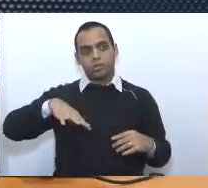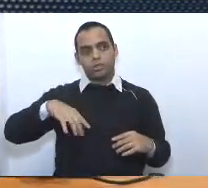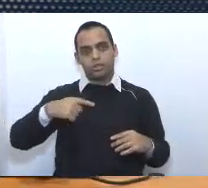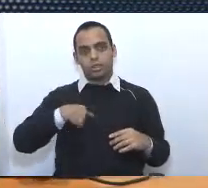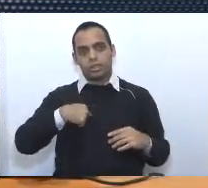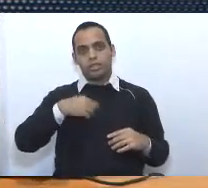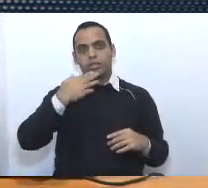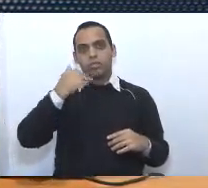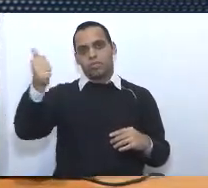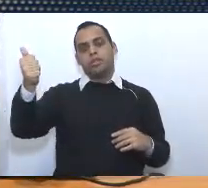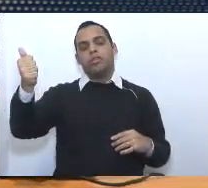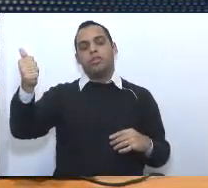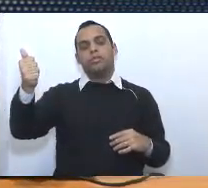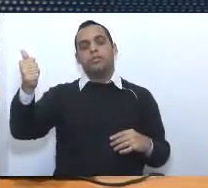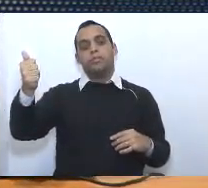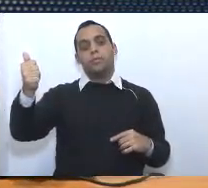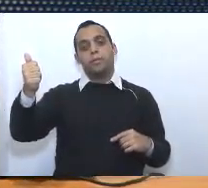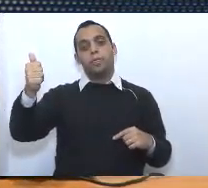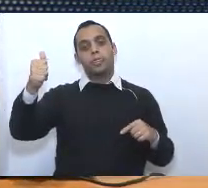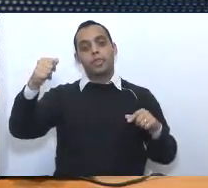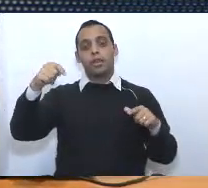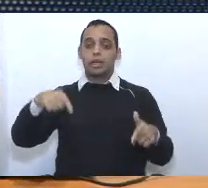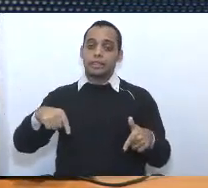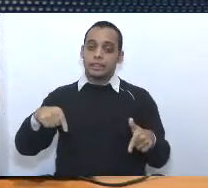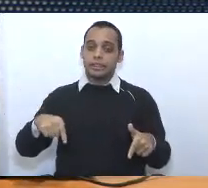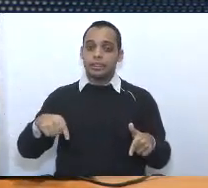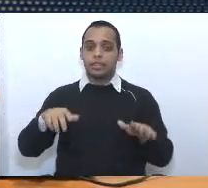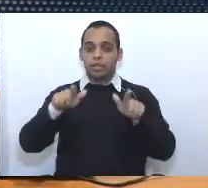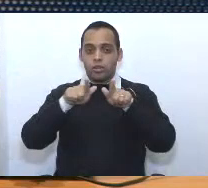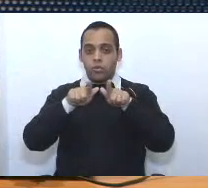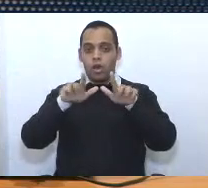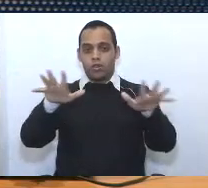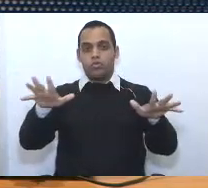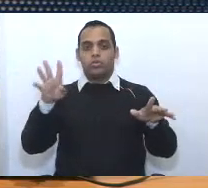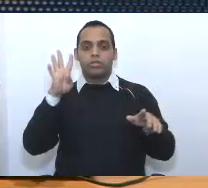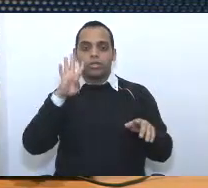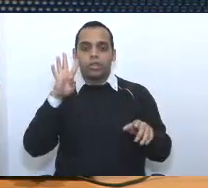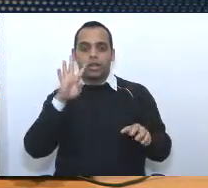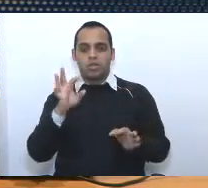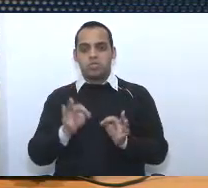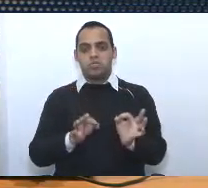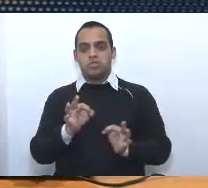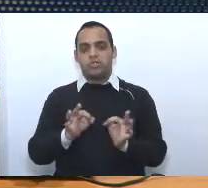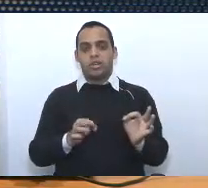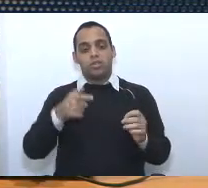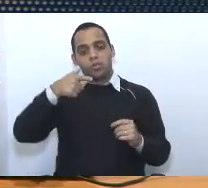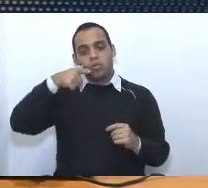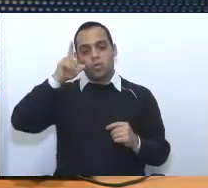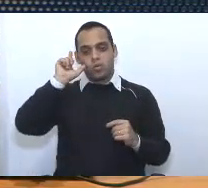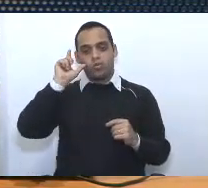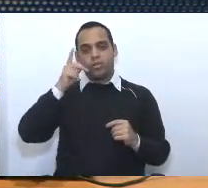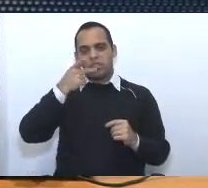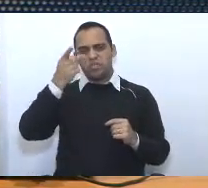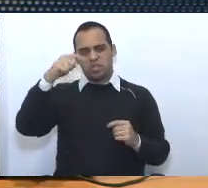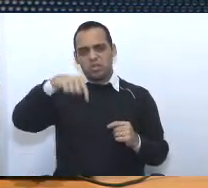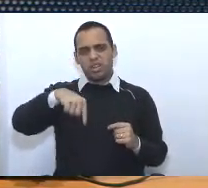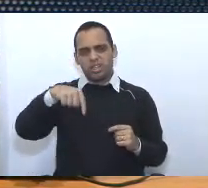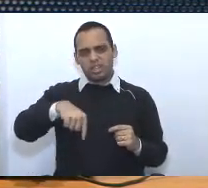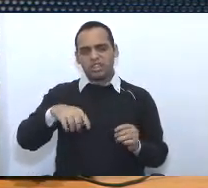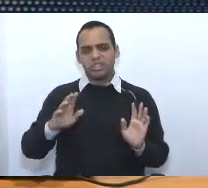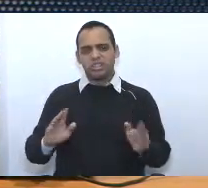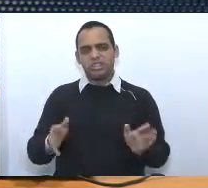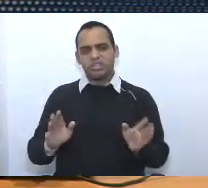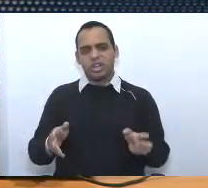para o munícipe. E esta questão do Guarulhos Legal, que ontem foi dita aqui pelo secretário